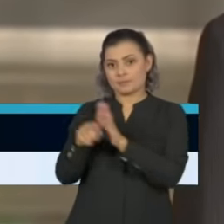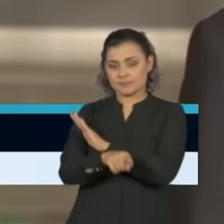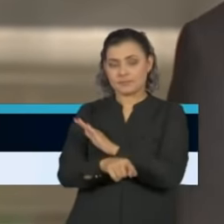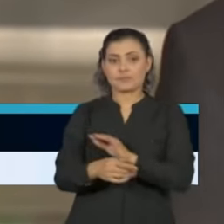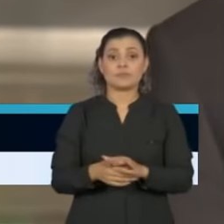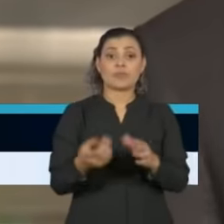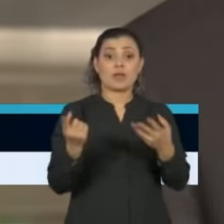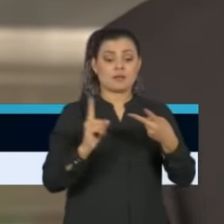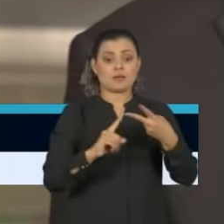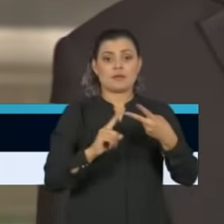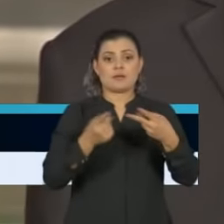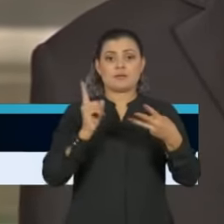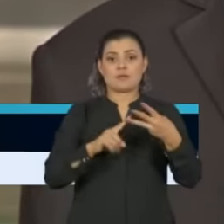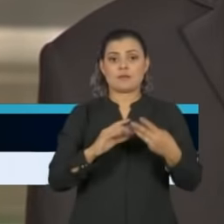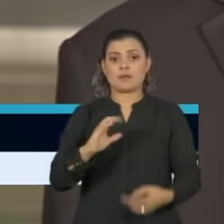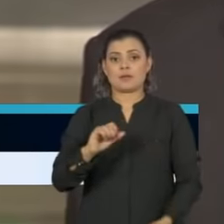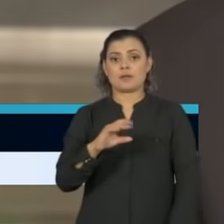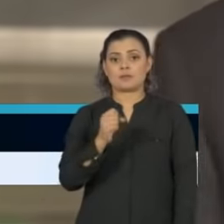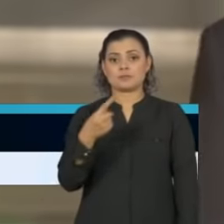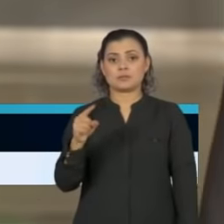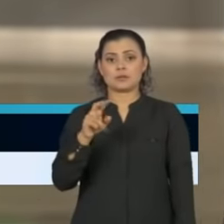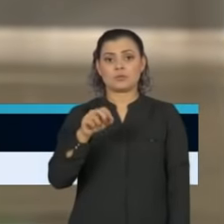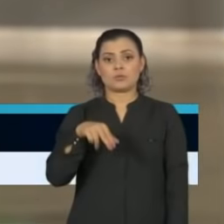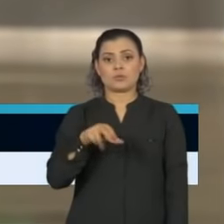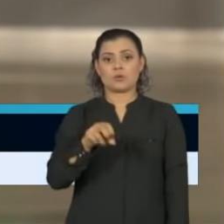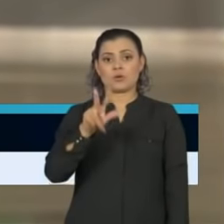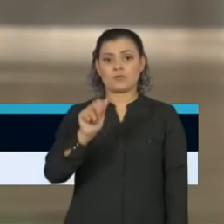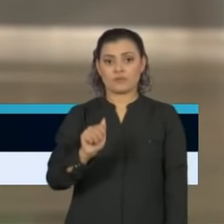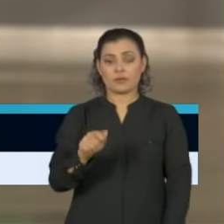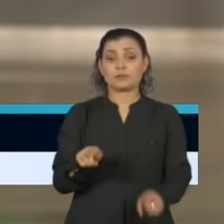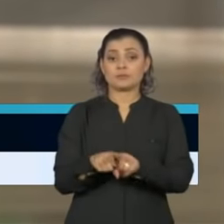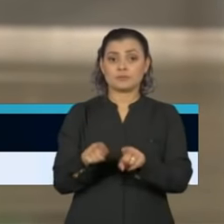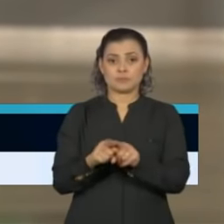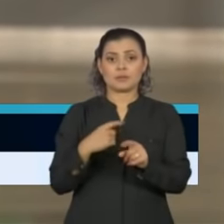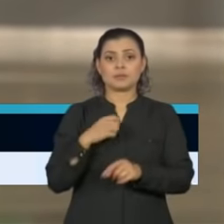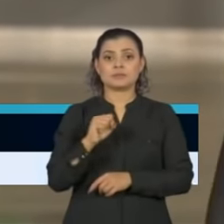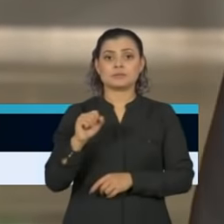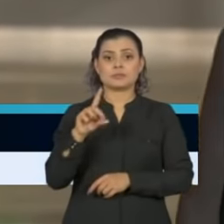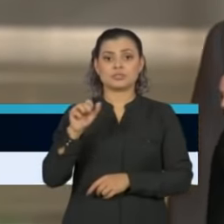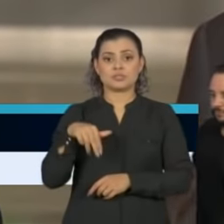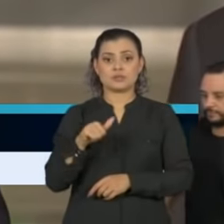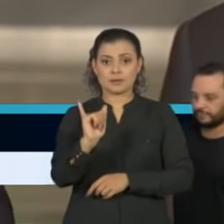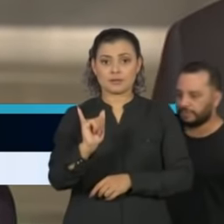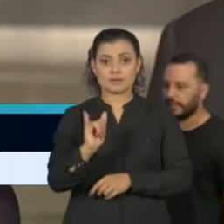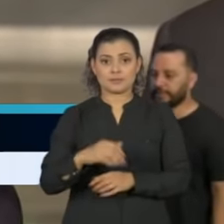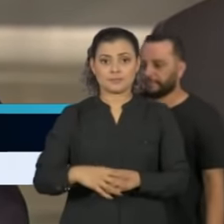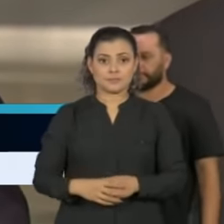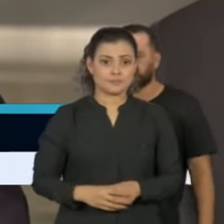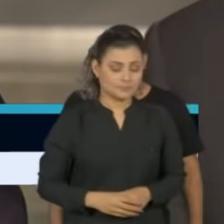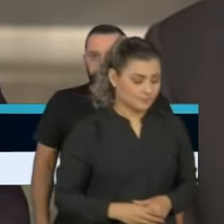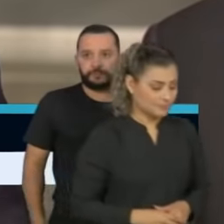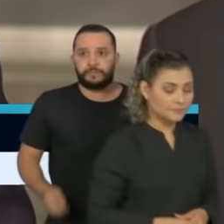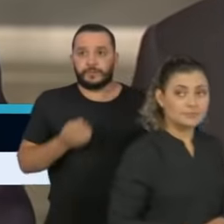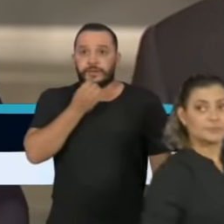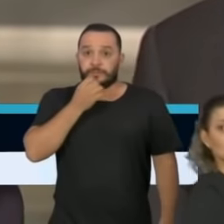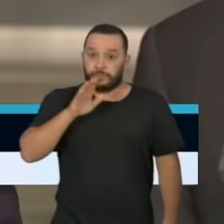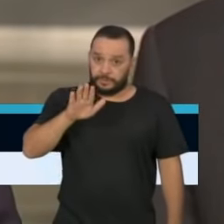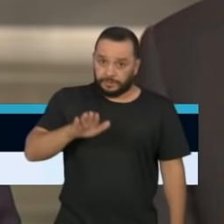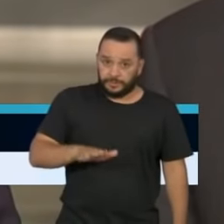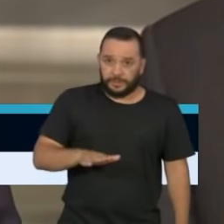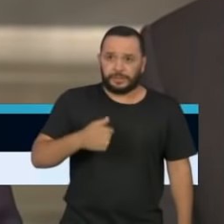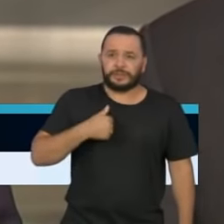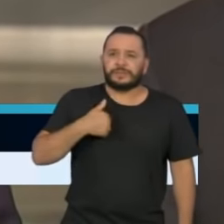é Canção Nova, jornalista Sidney Fernandes. Sidney, boa tarde. Sua pergunta, por favor. Boa tarde. Eu gostaria de saber como